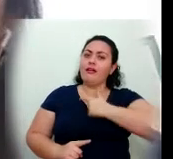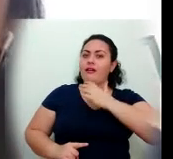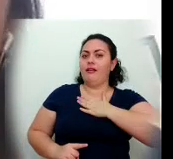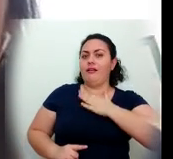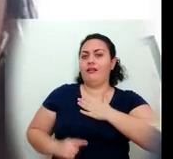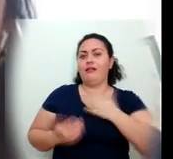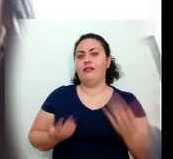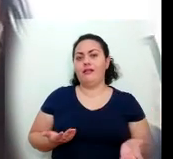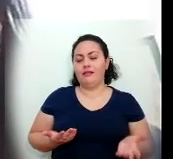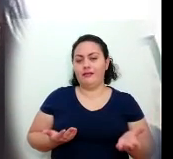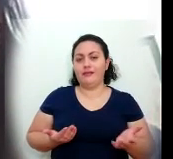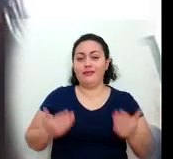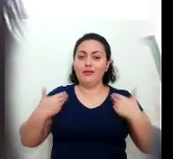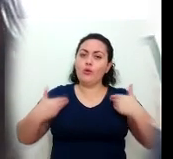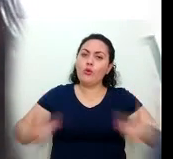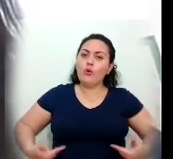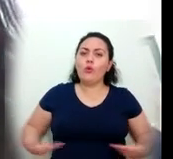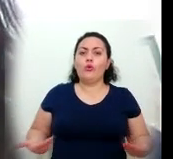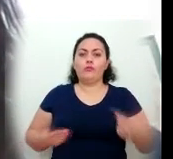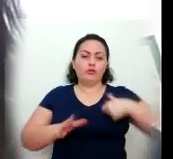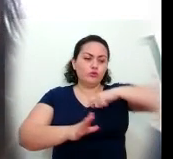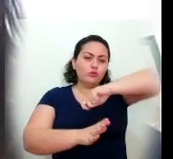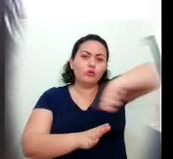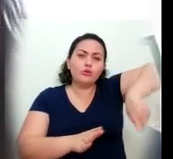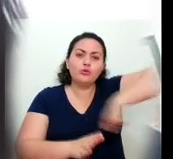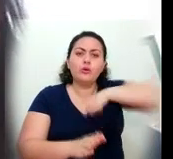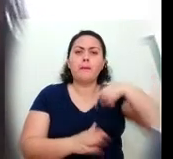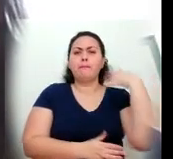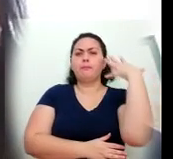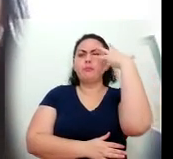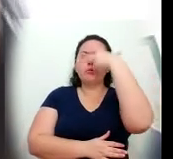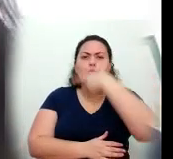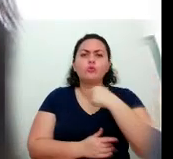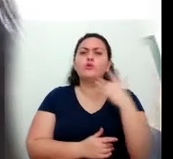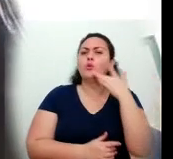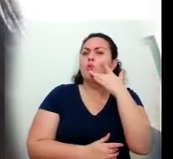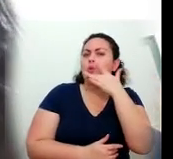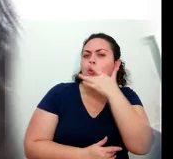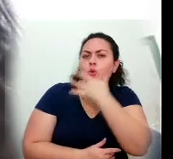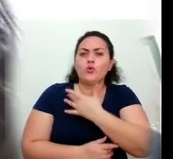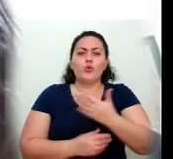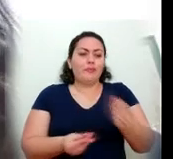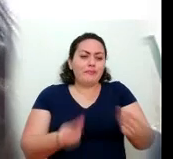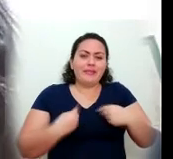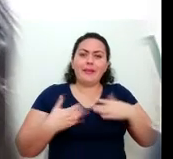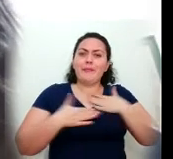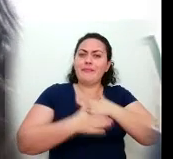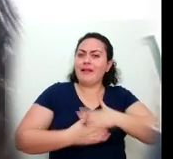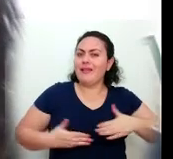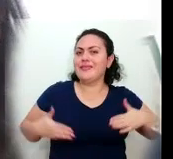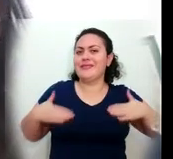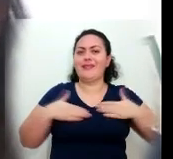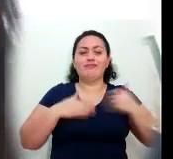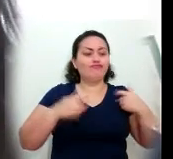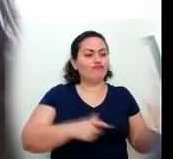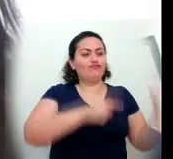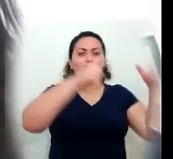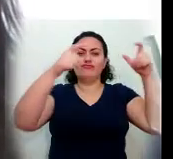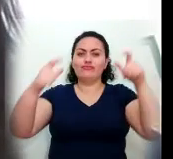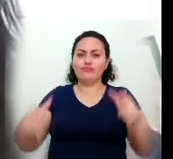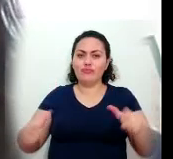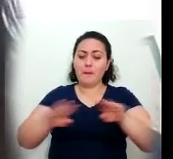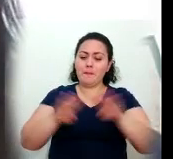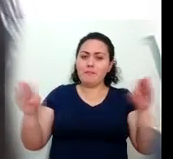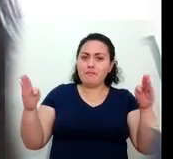assim, o pôr, né? O fazer a comida, uma comida bonita, gostosa, que a gente tenha prazer em comer, e colocar esse ritual